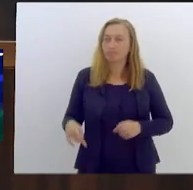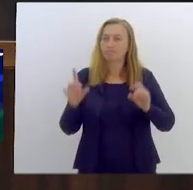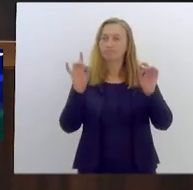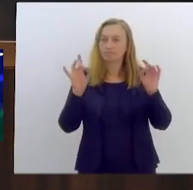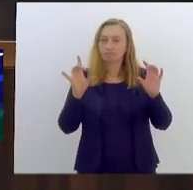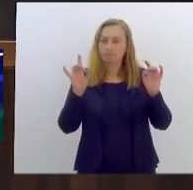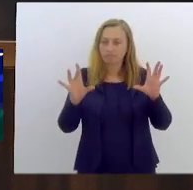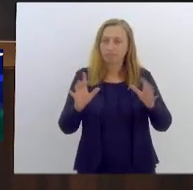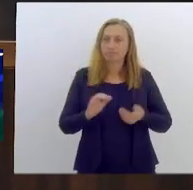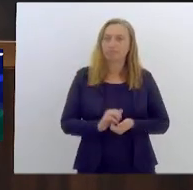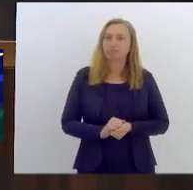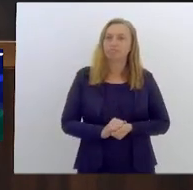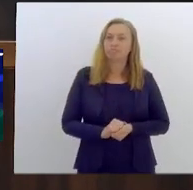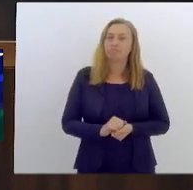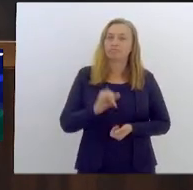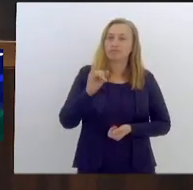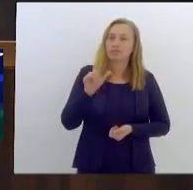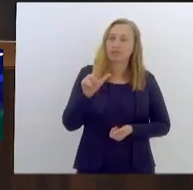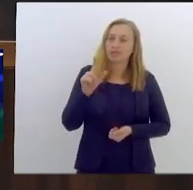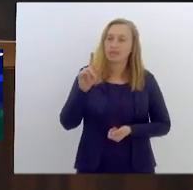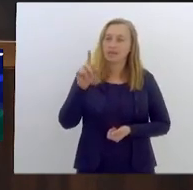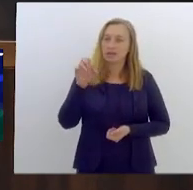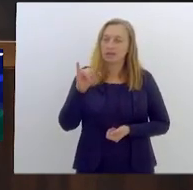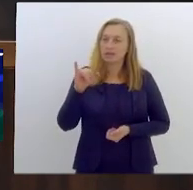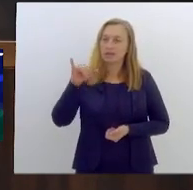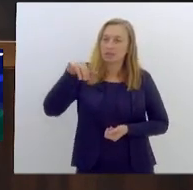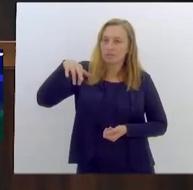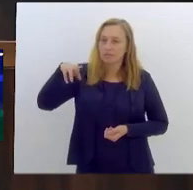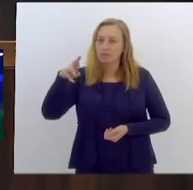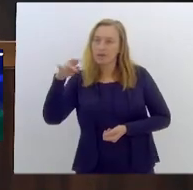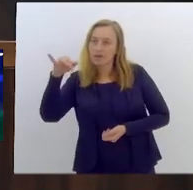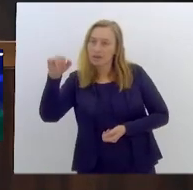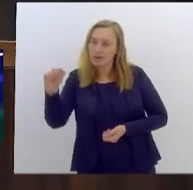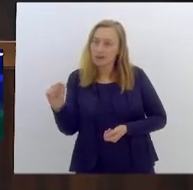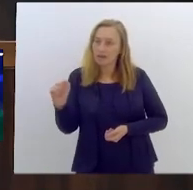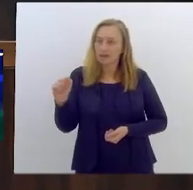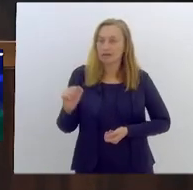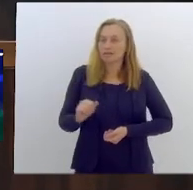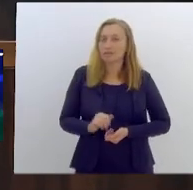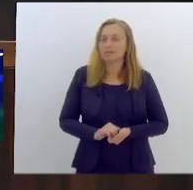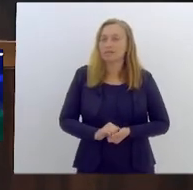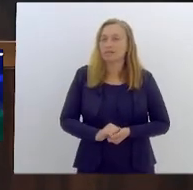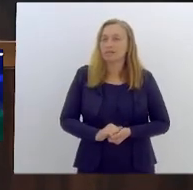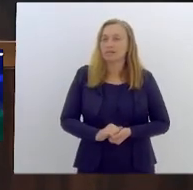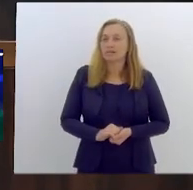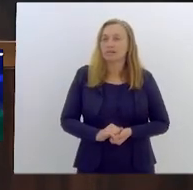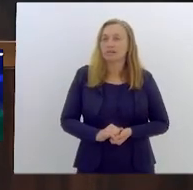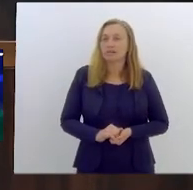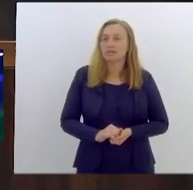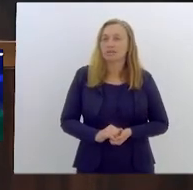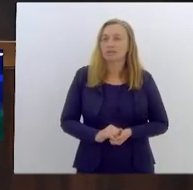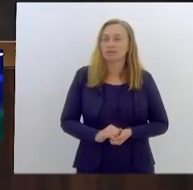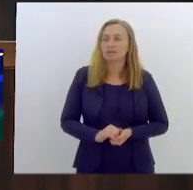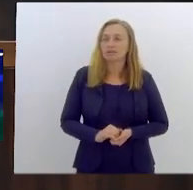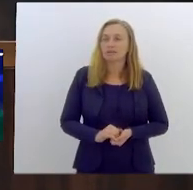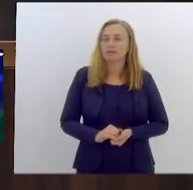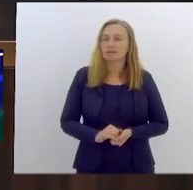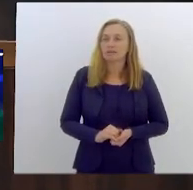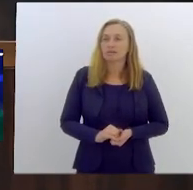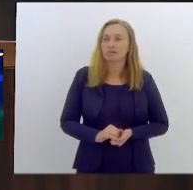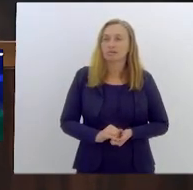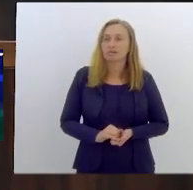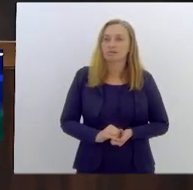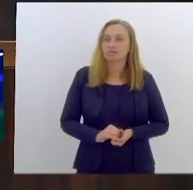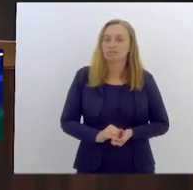presidente Sidney Limeira Sanches, que foi aí o que presidiu a sessão